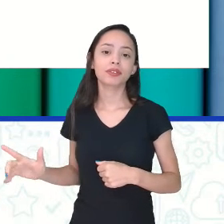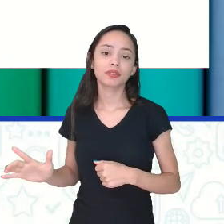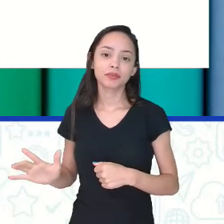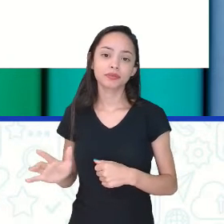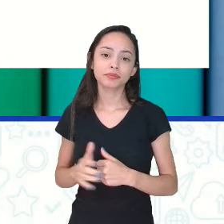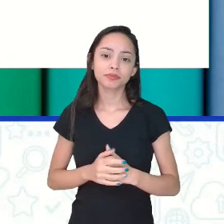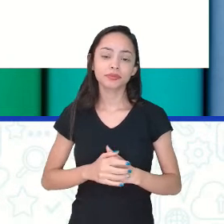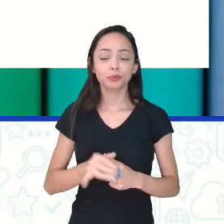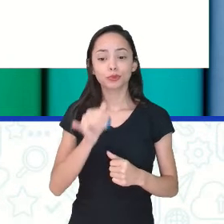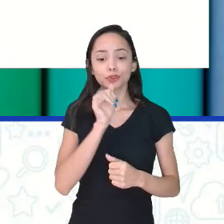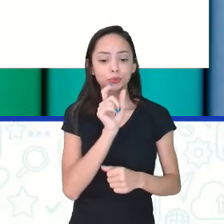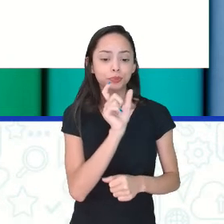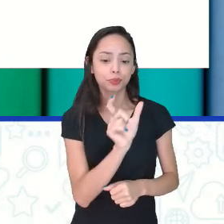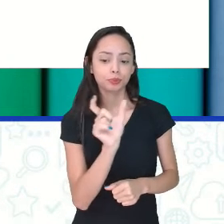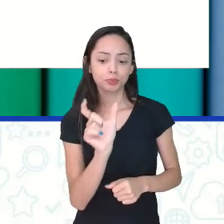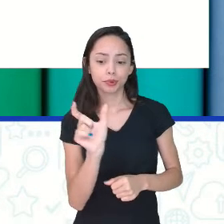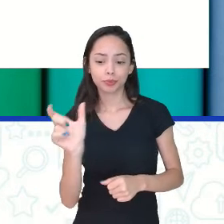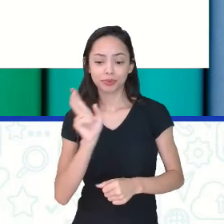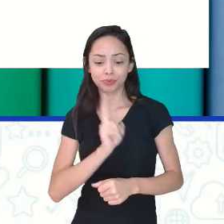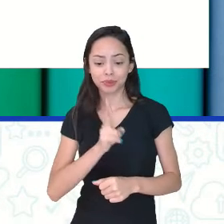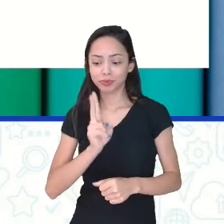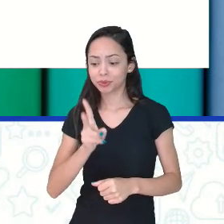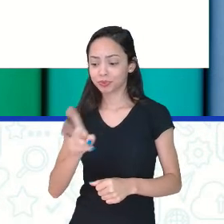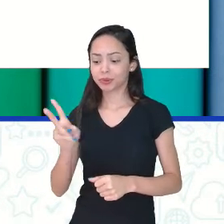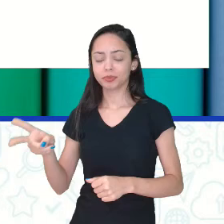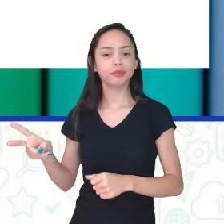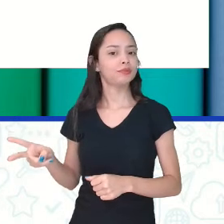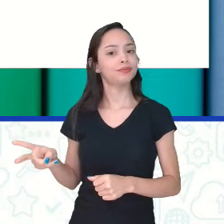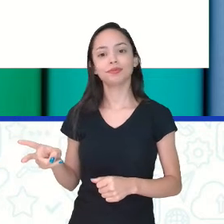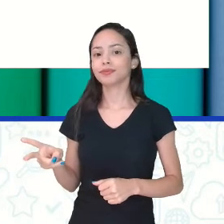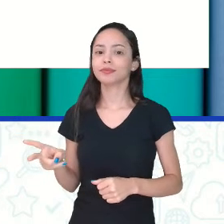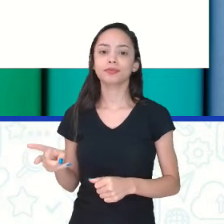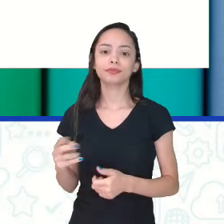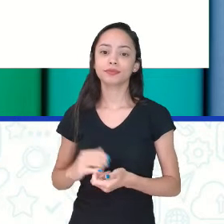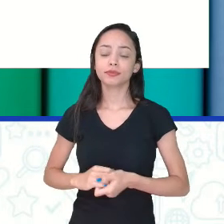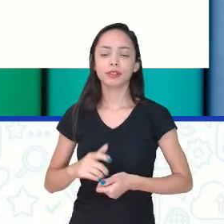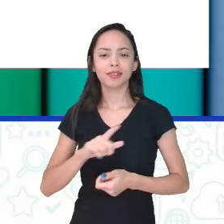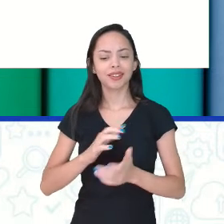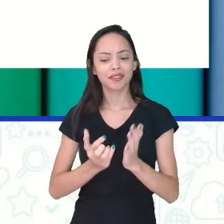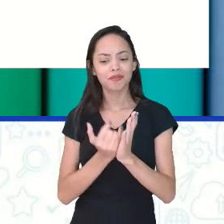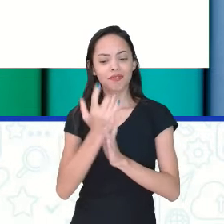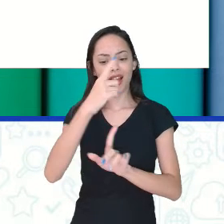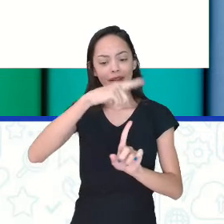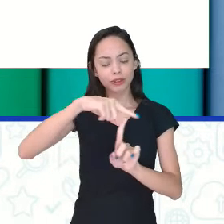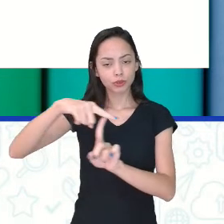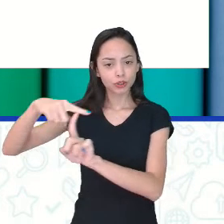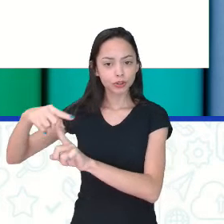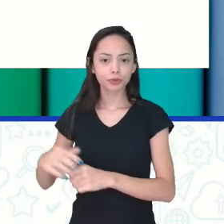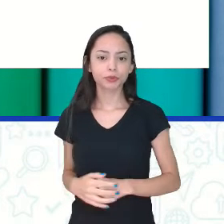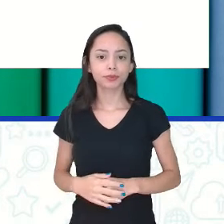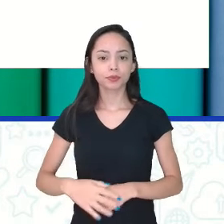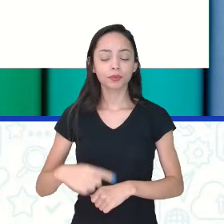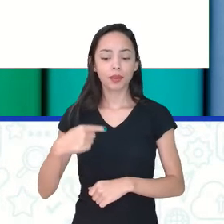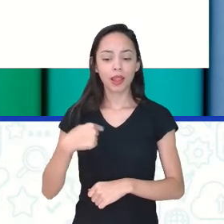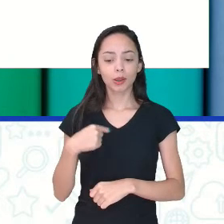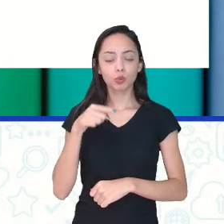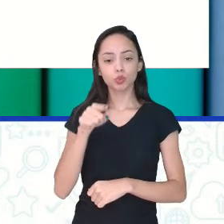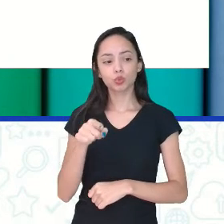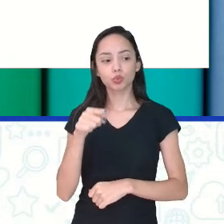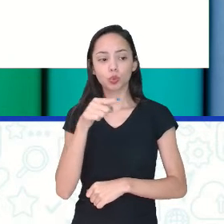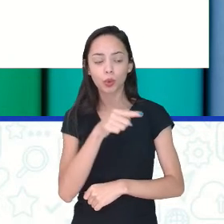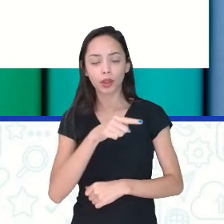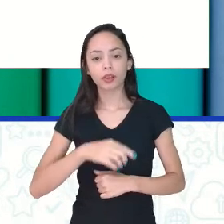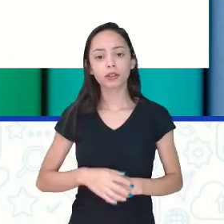Não só por isso, claro, mas um dos usos. E aí, há vários tipos de pronomes. Os pessoais, eu, tu, ele.